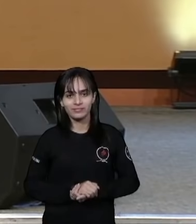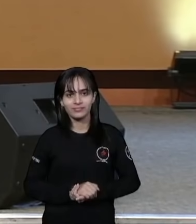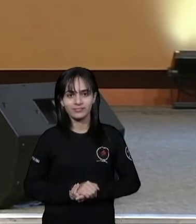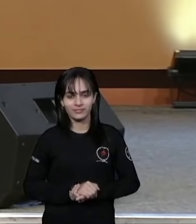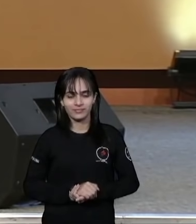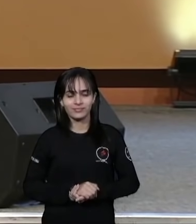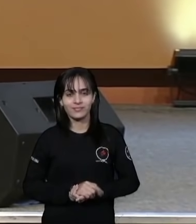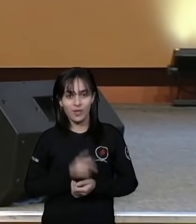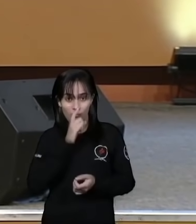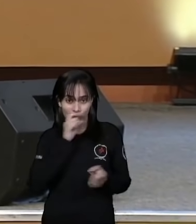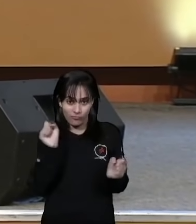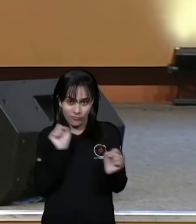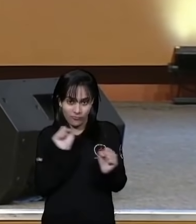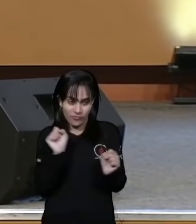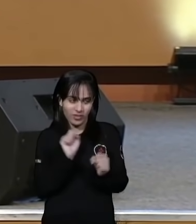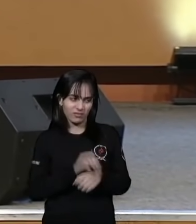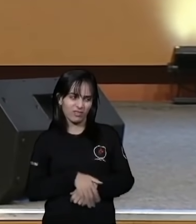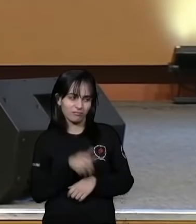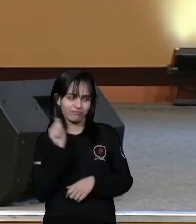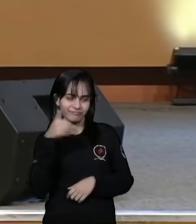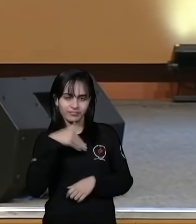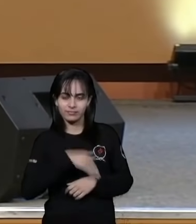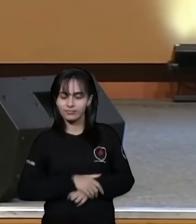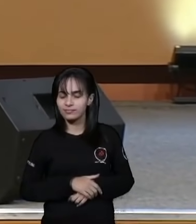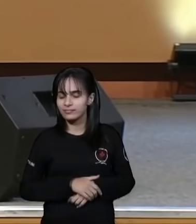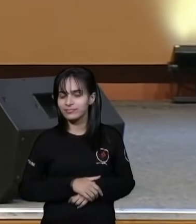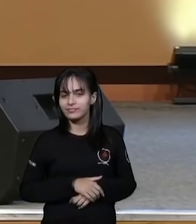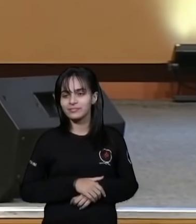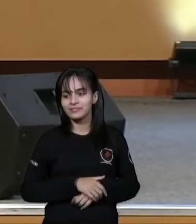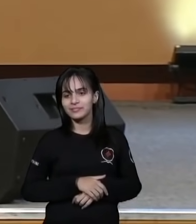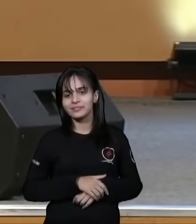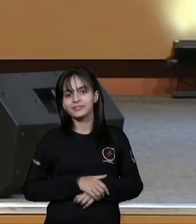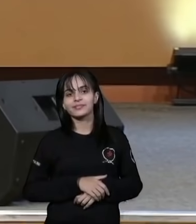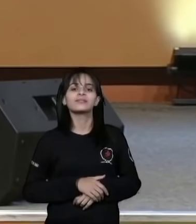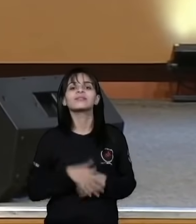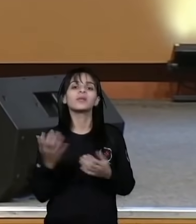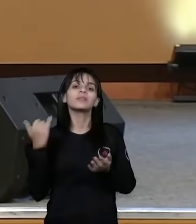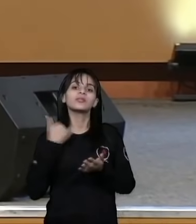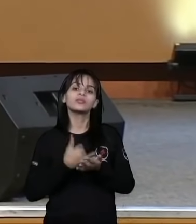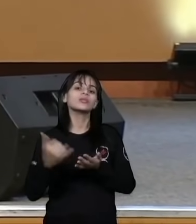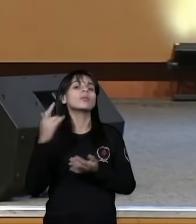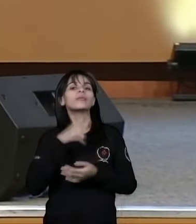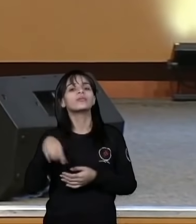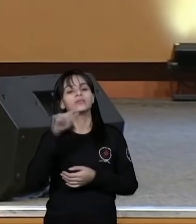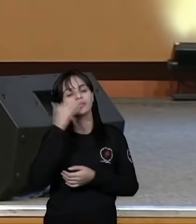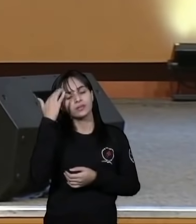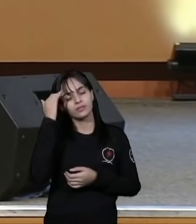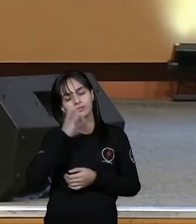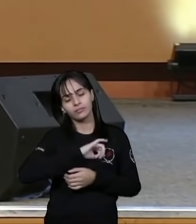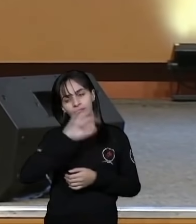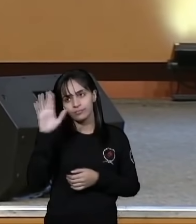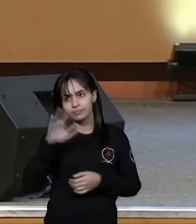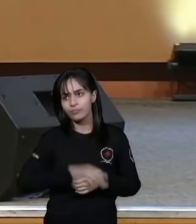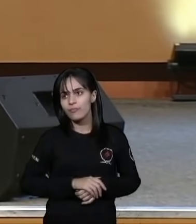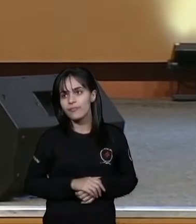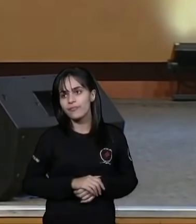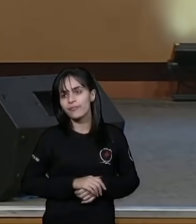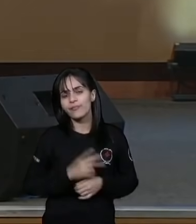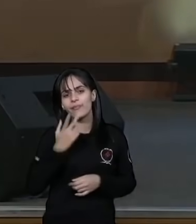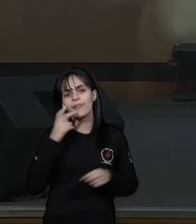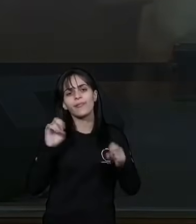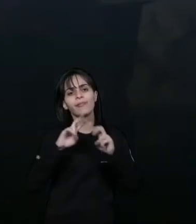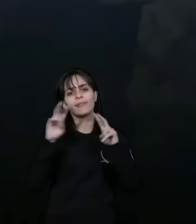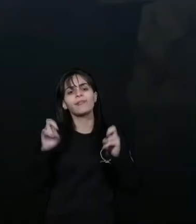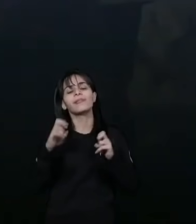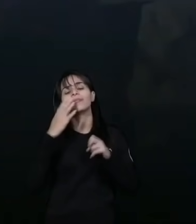Esse é o frio é nada é bem uma introdução aqui para você entender quando a gente